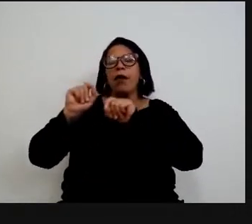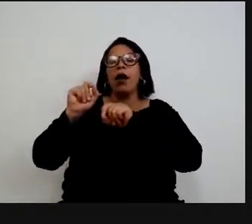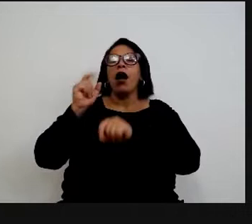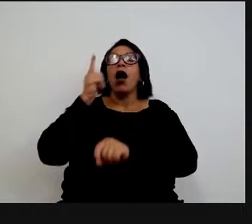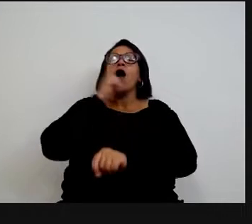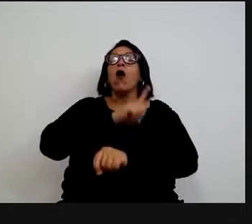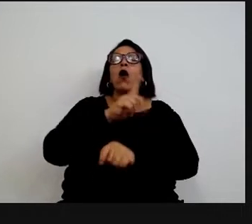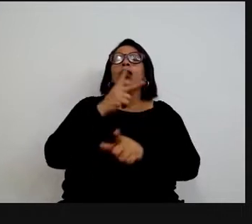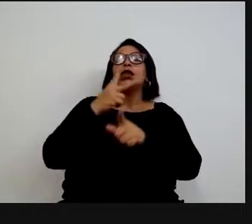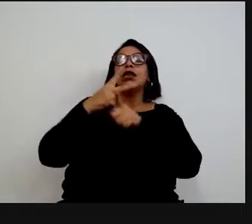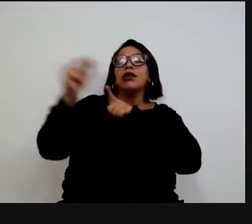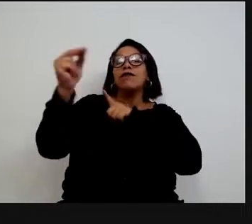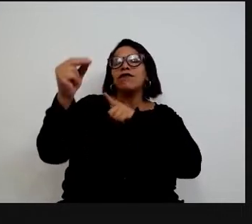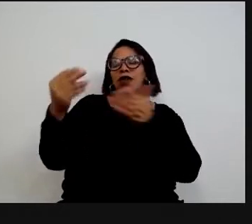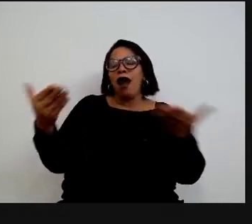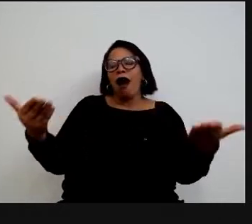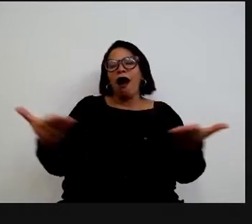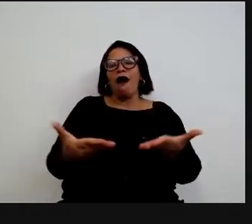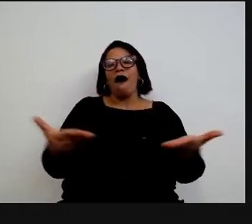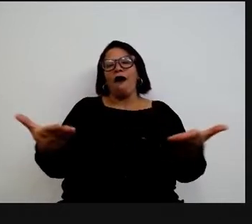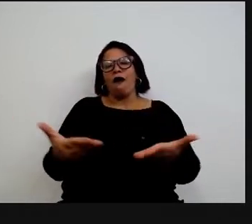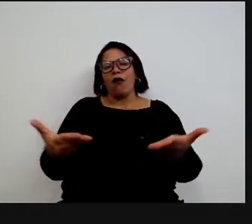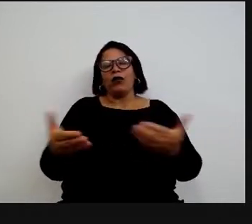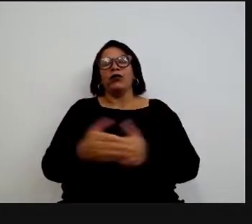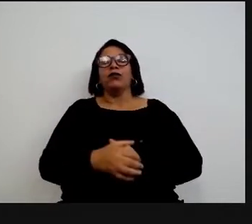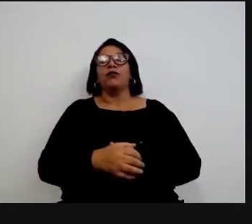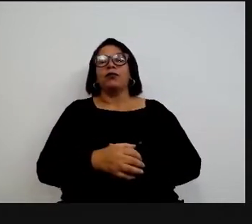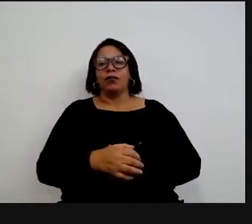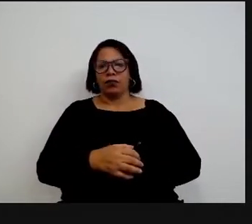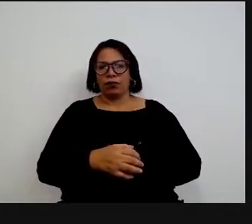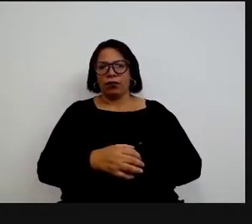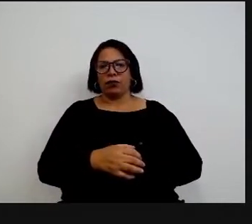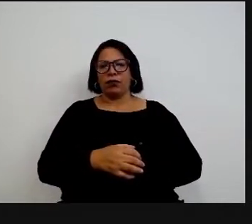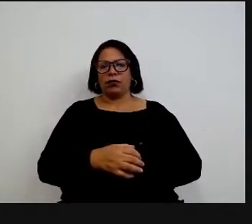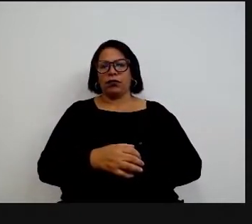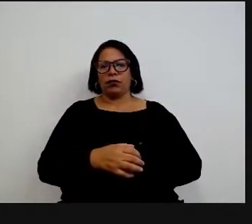chegar até aqui.